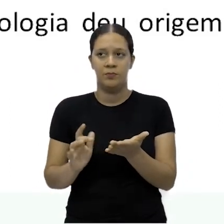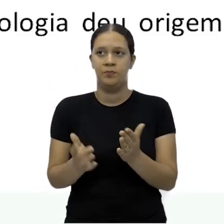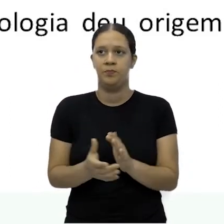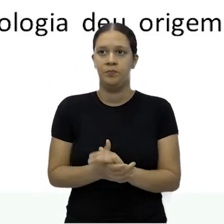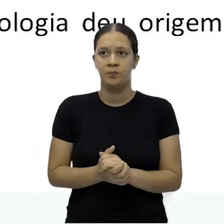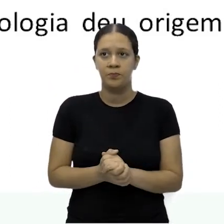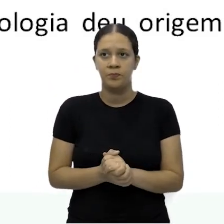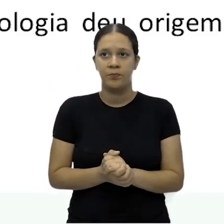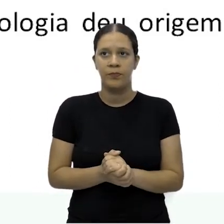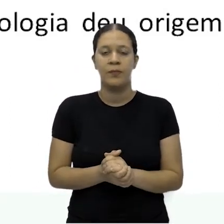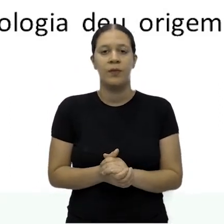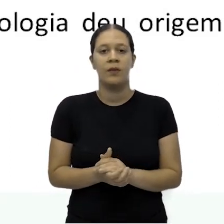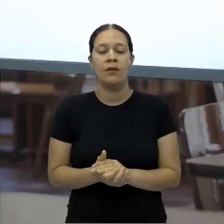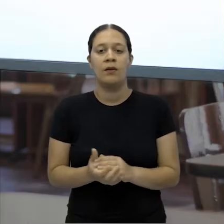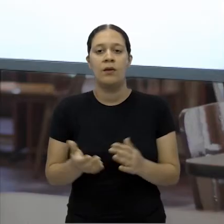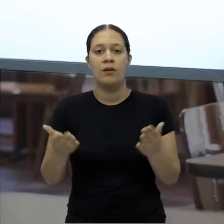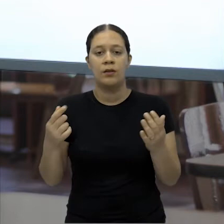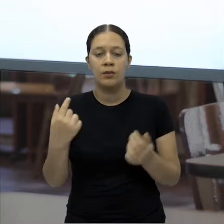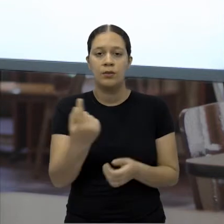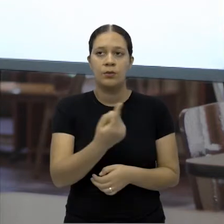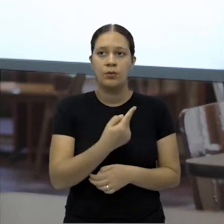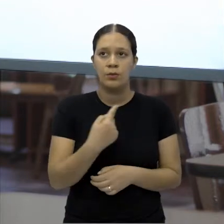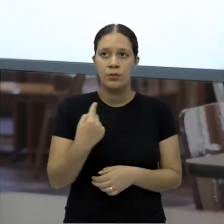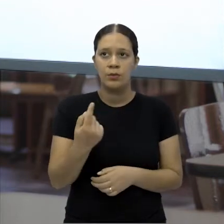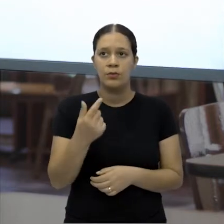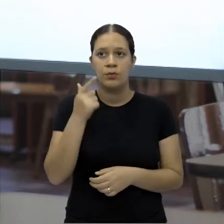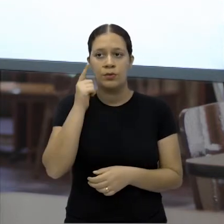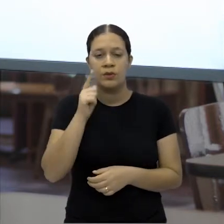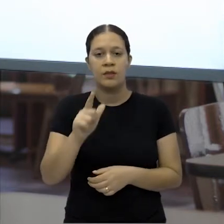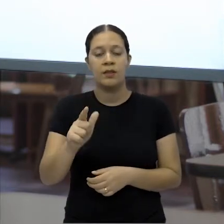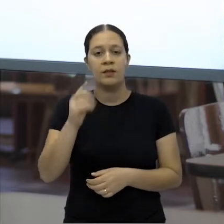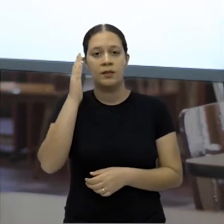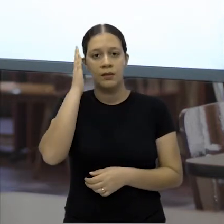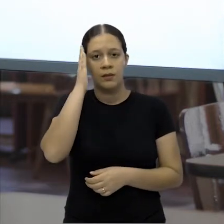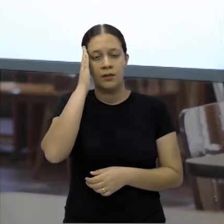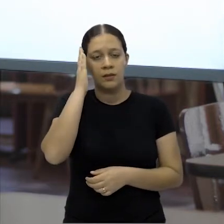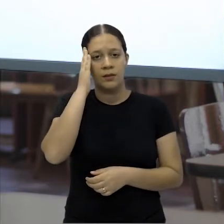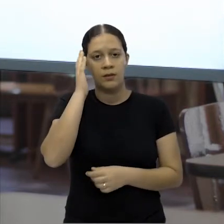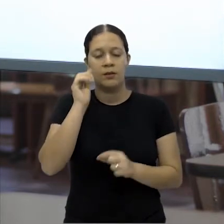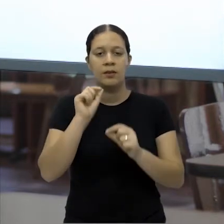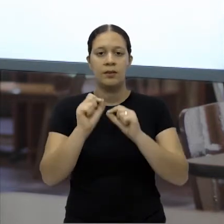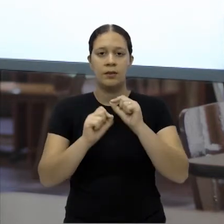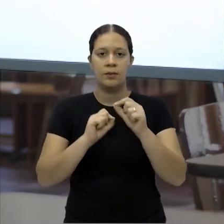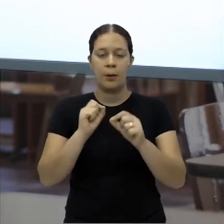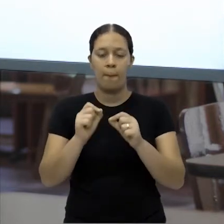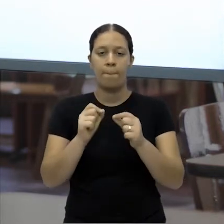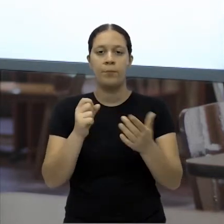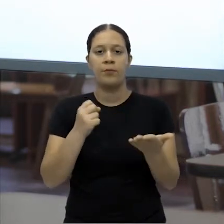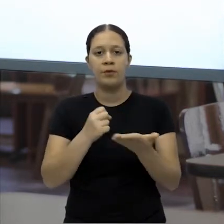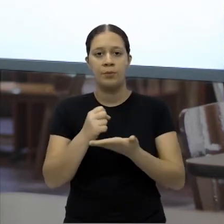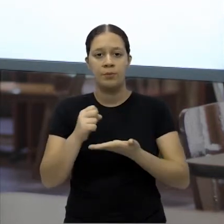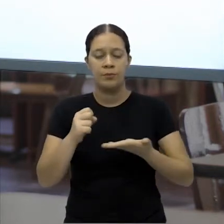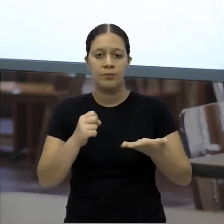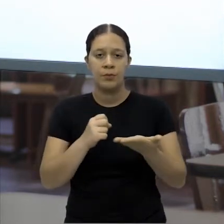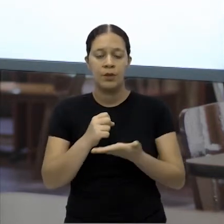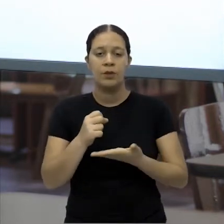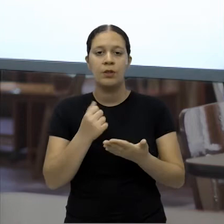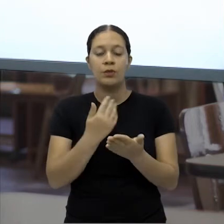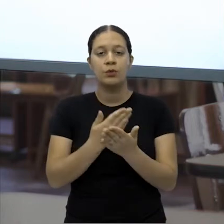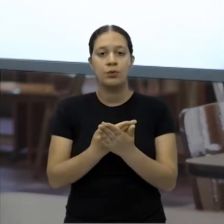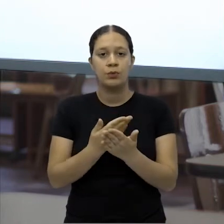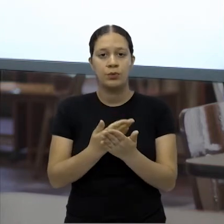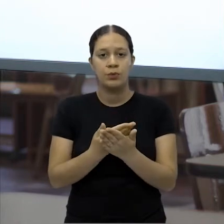é de Luana Castro. A gente consegue entender desse texto que é baseado em